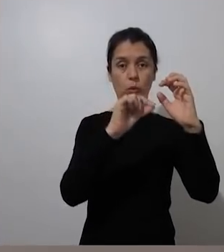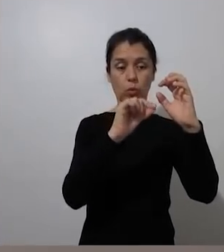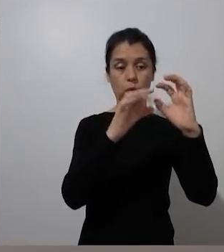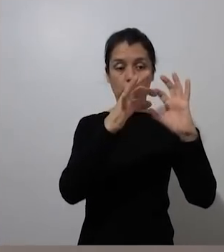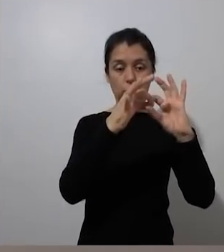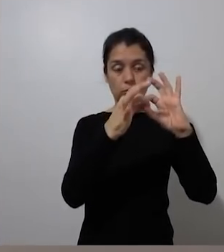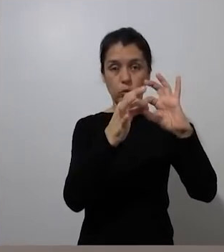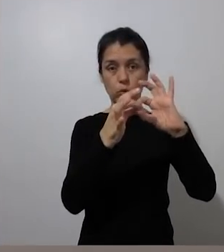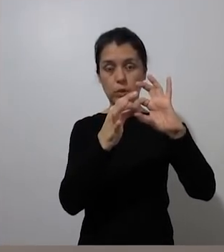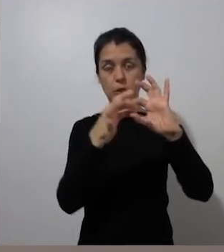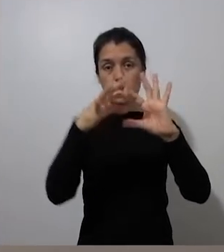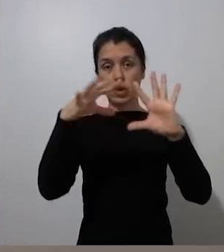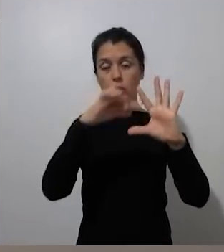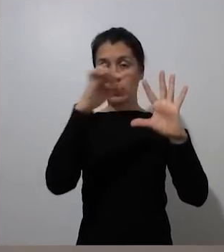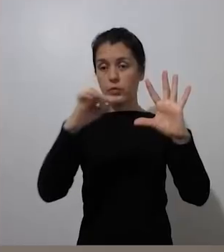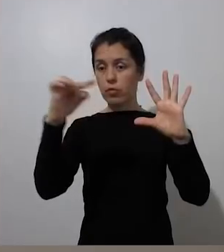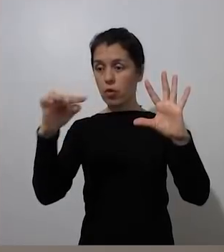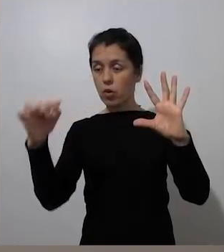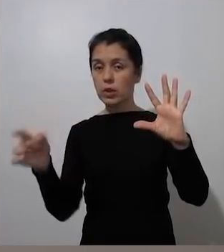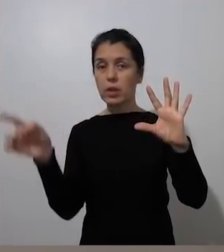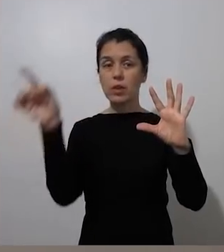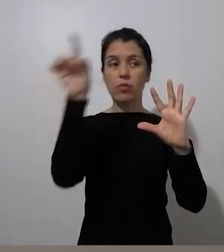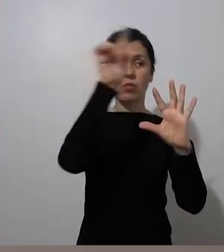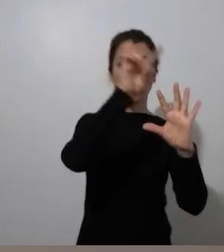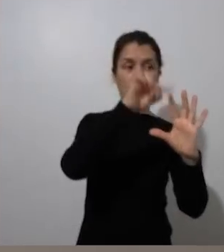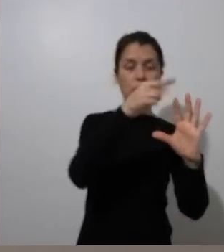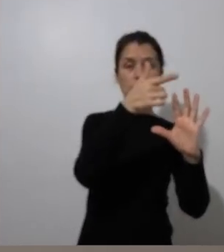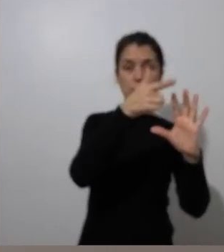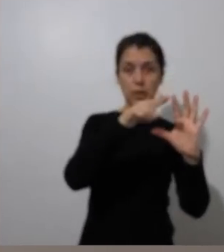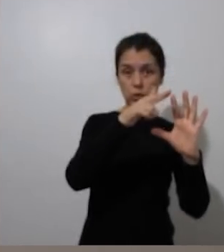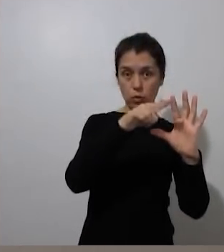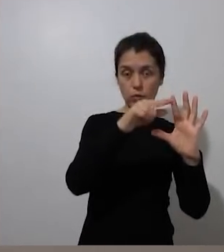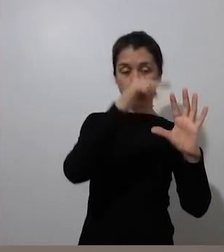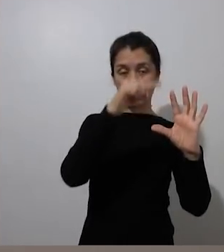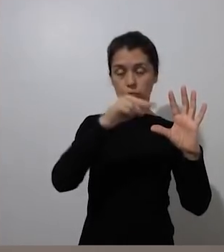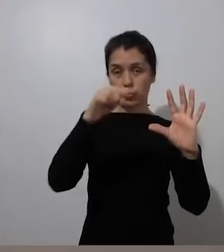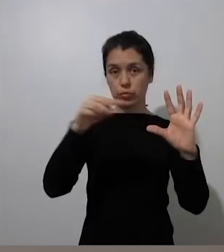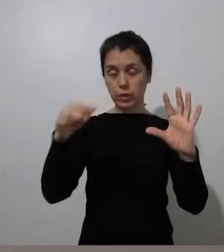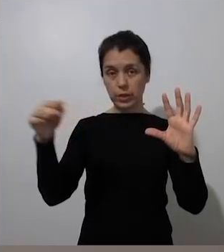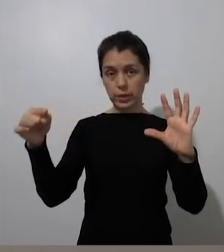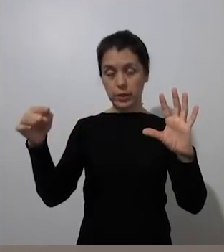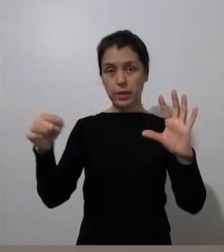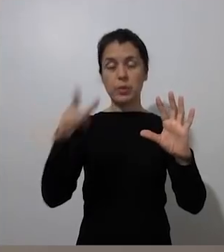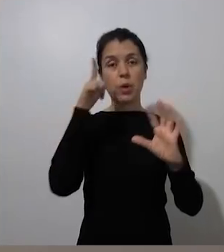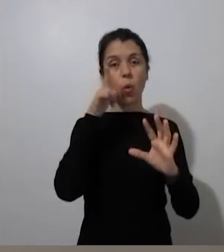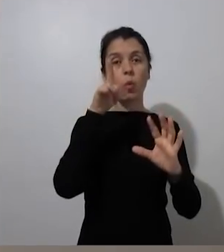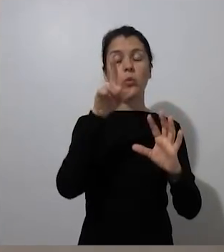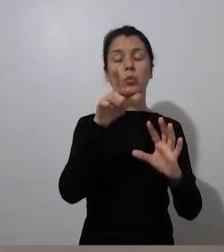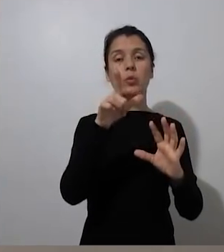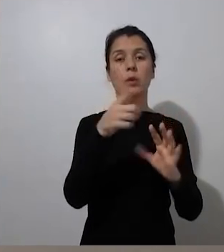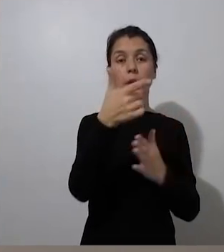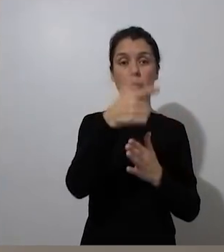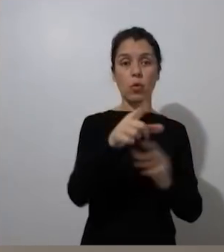ele gruda nos receptores, ele se solta, ele retorna para o pré-sináptico e ele é destruído para